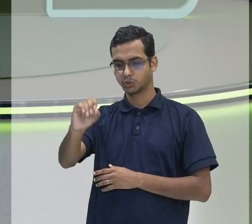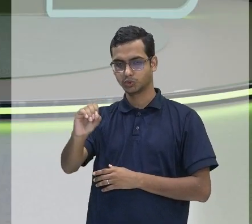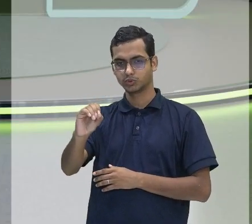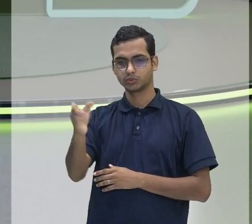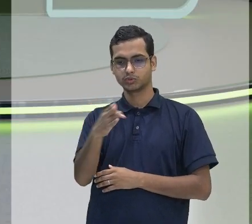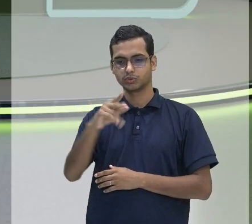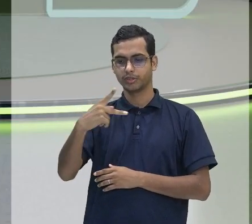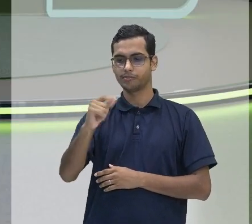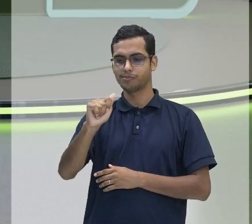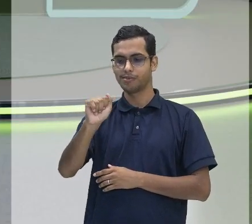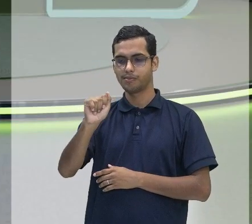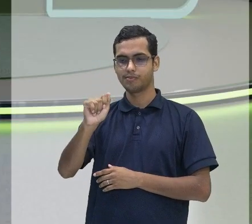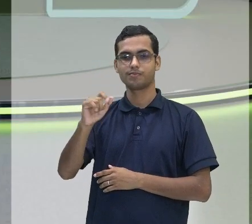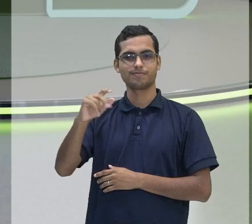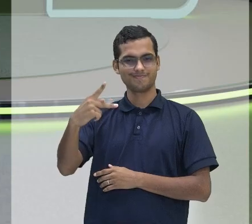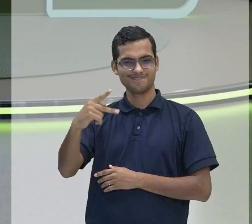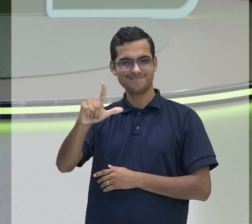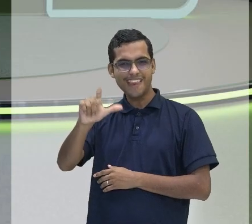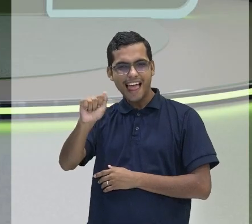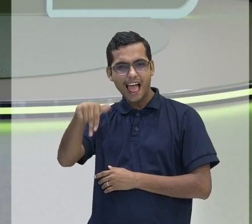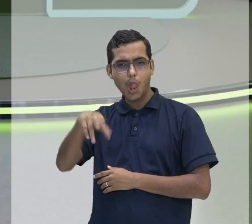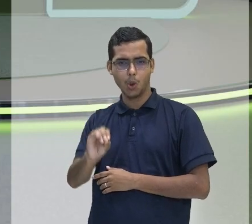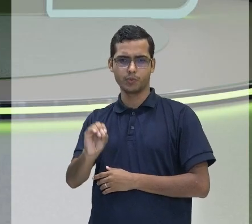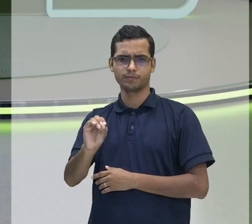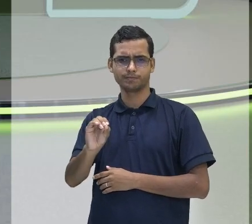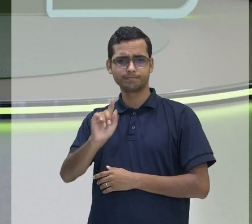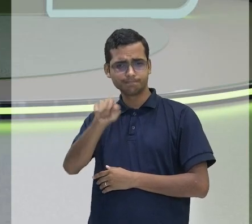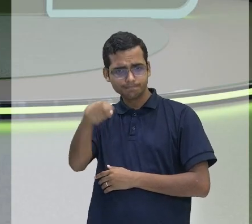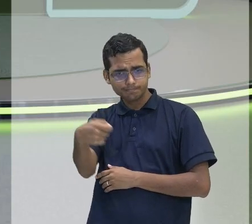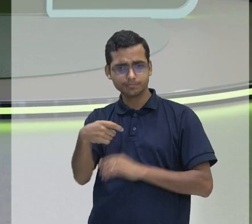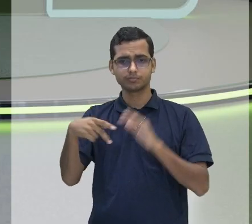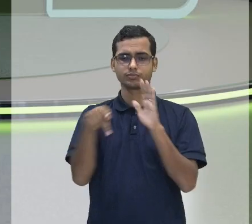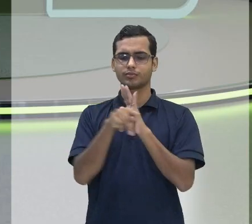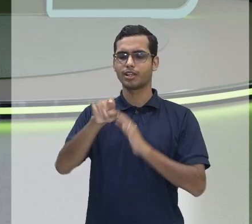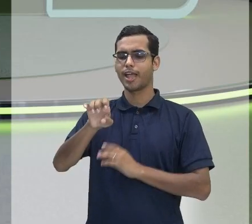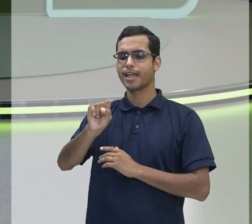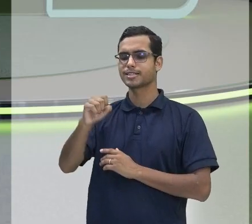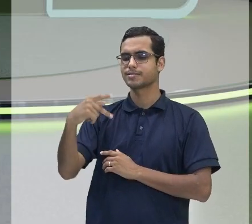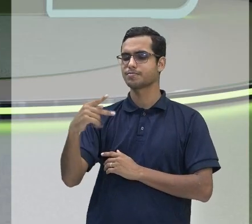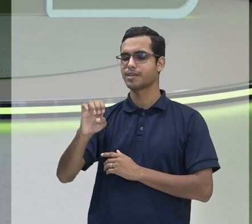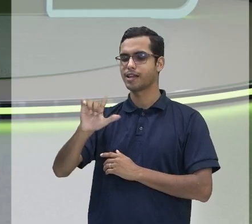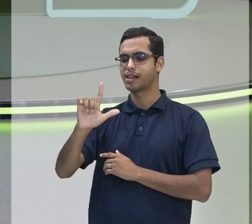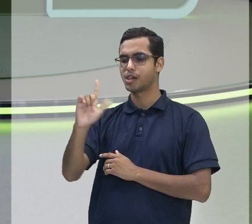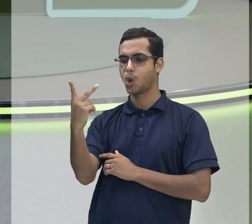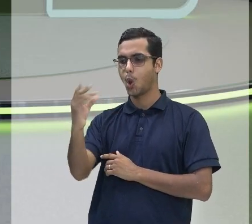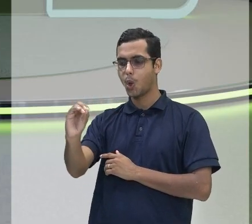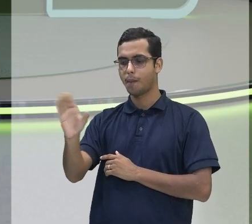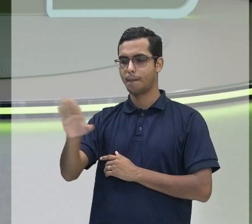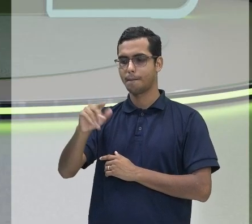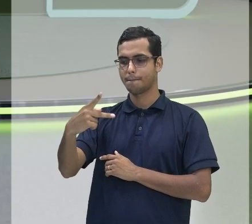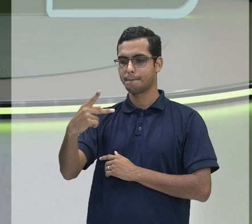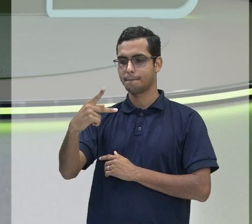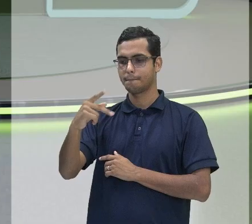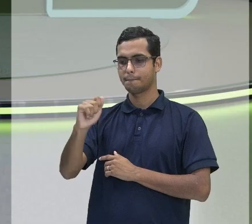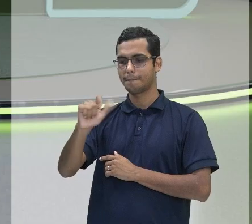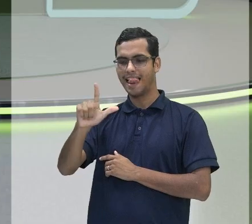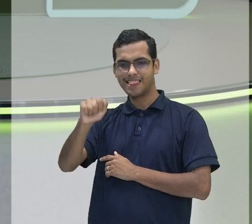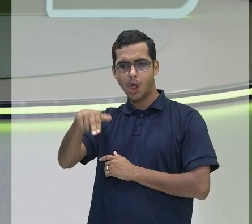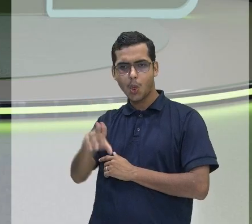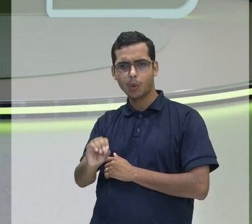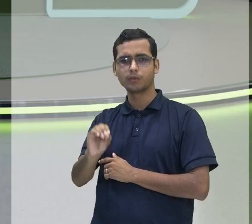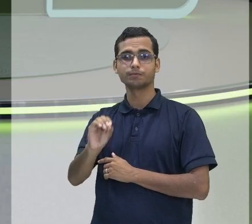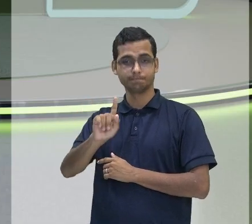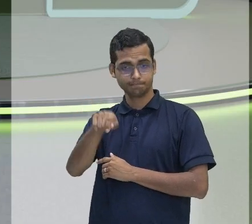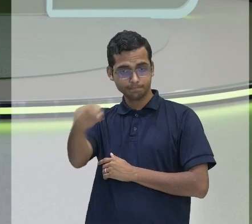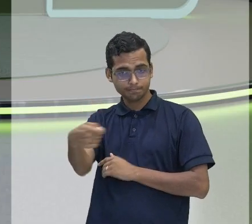de reflexão. Então, a reflexão da luz é o fenômeno que ocorre com os espelhos